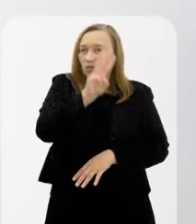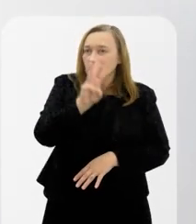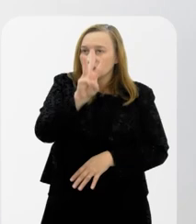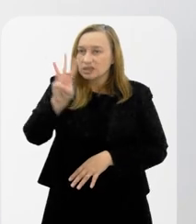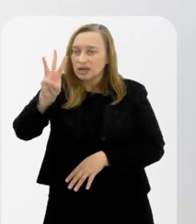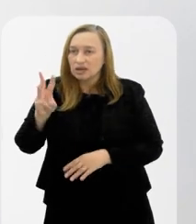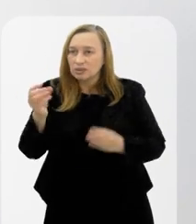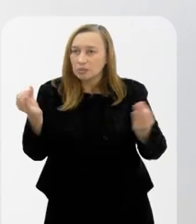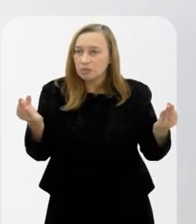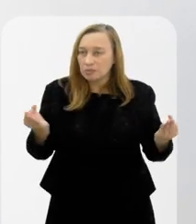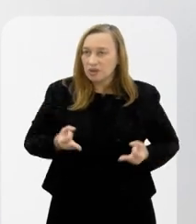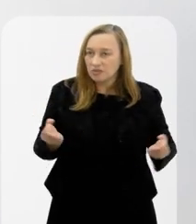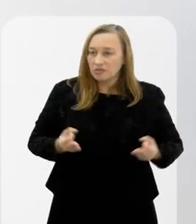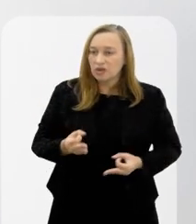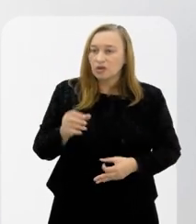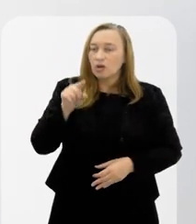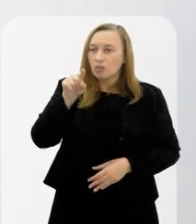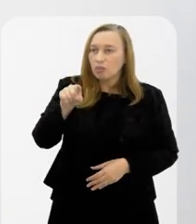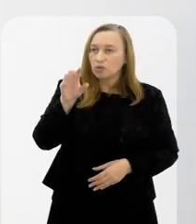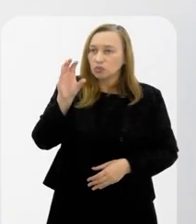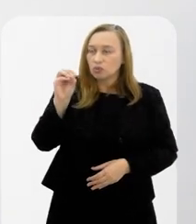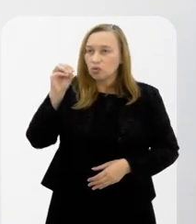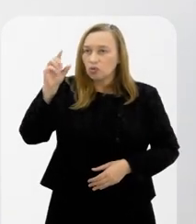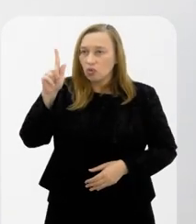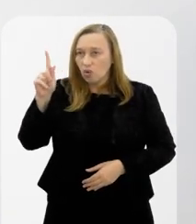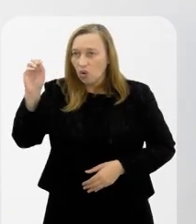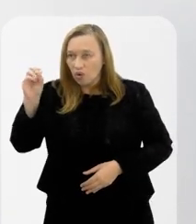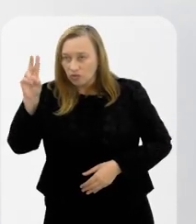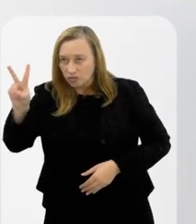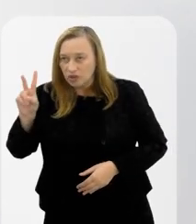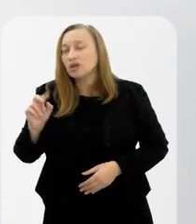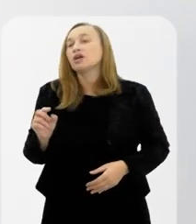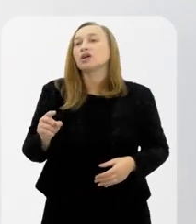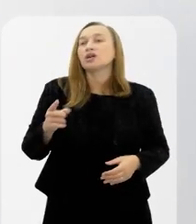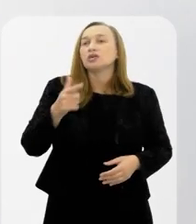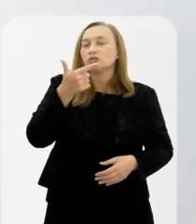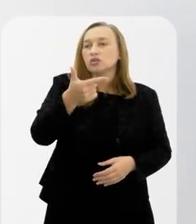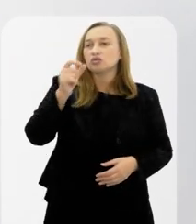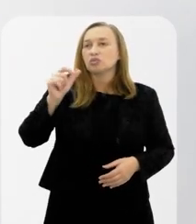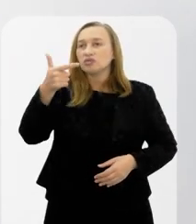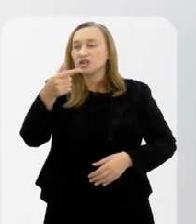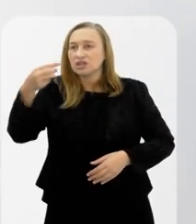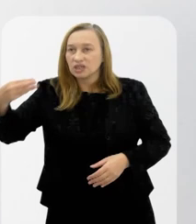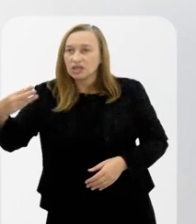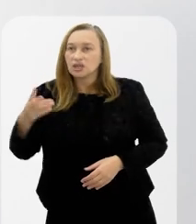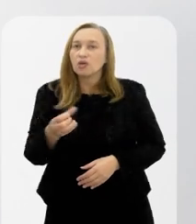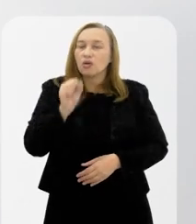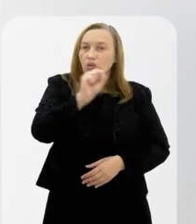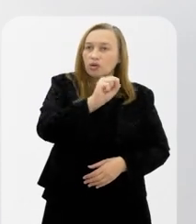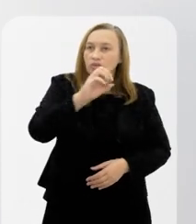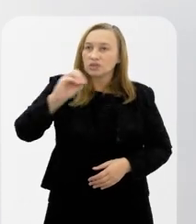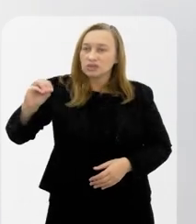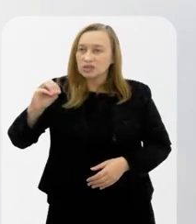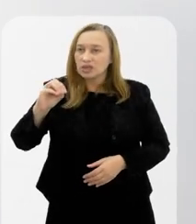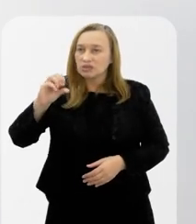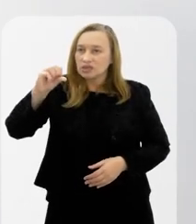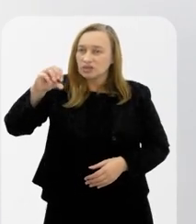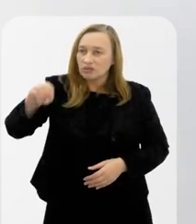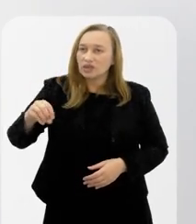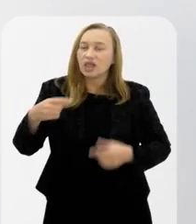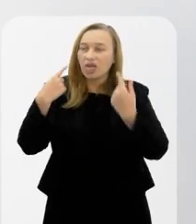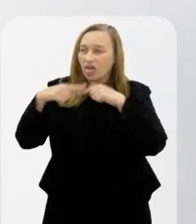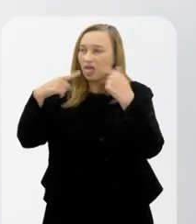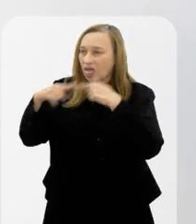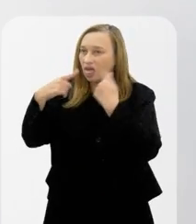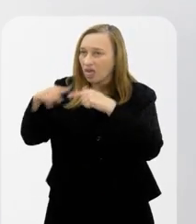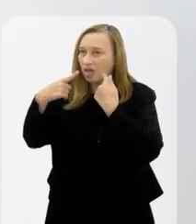site do consultor P goov mas o que nós temos aqui para ter o exemplo 2023 tivemos 890 reclamações